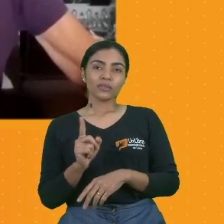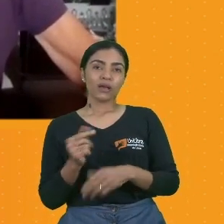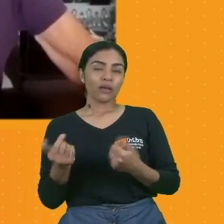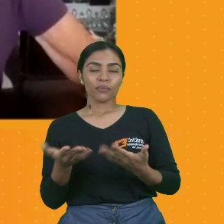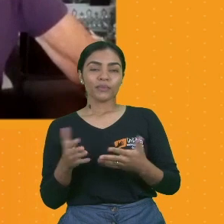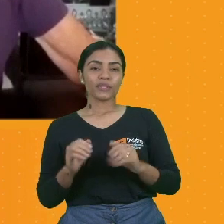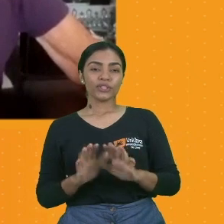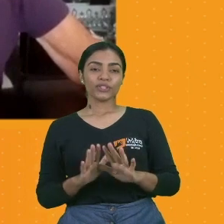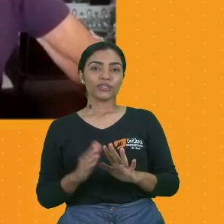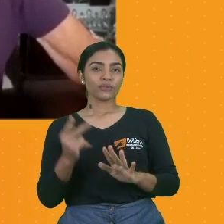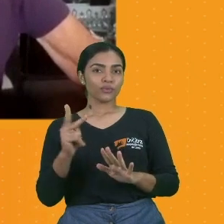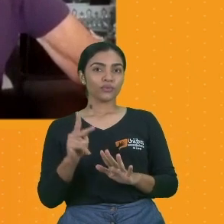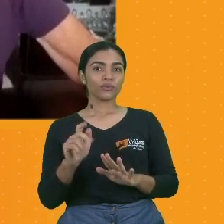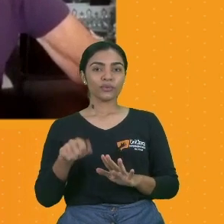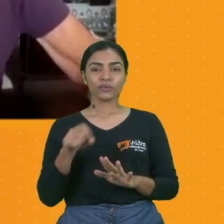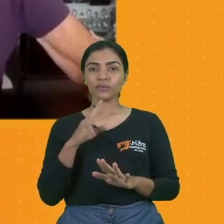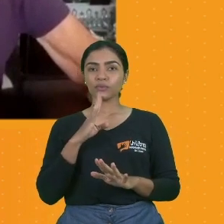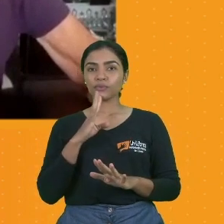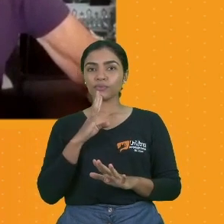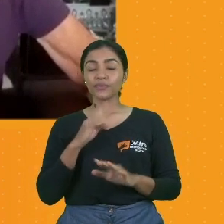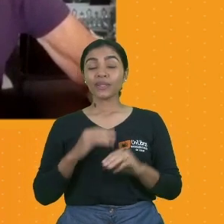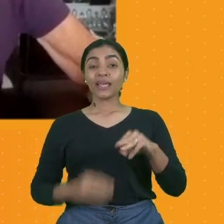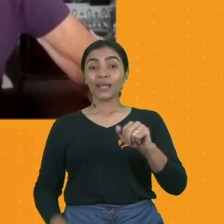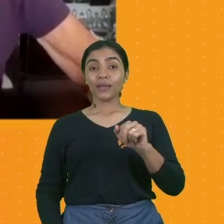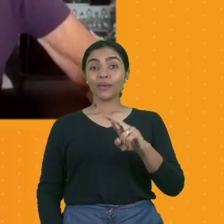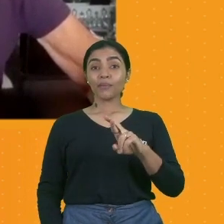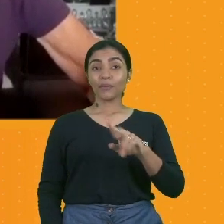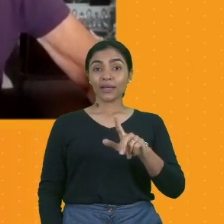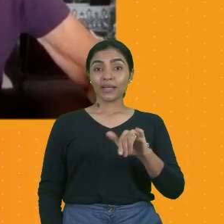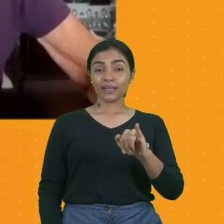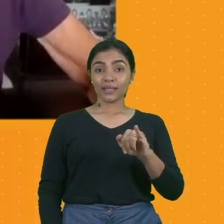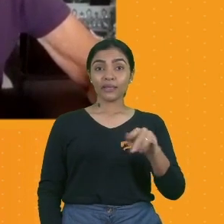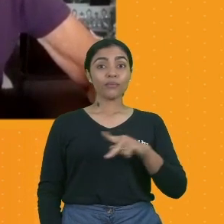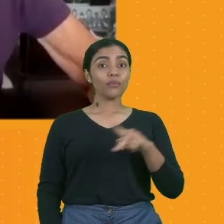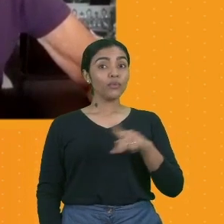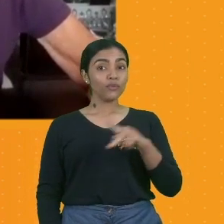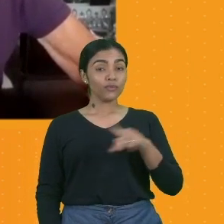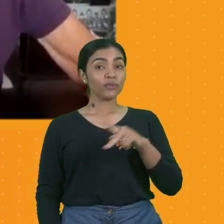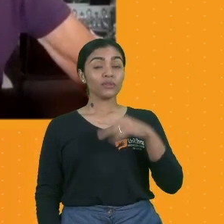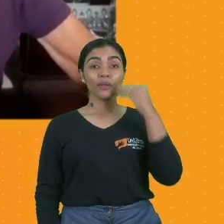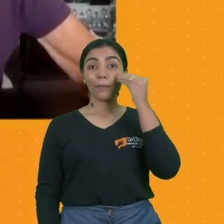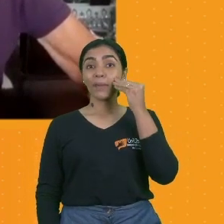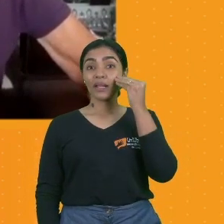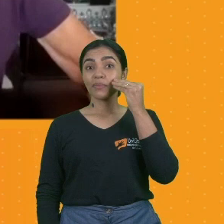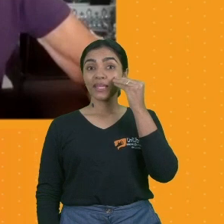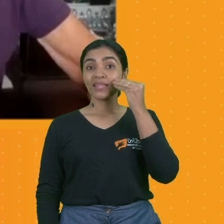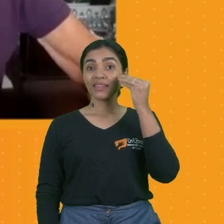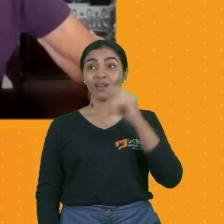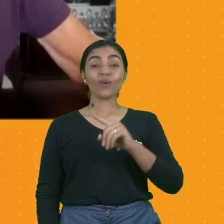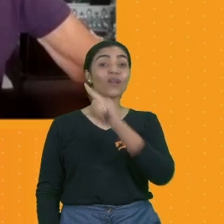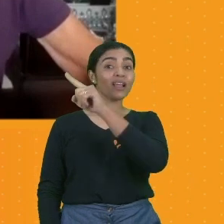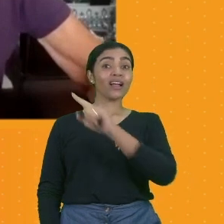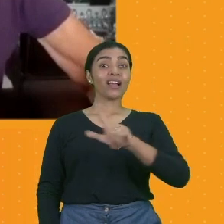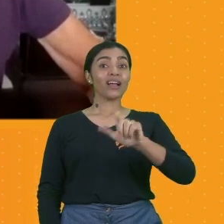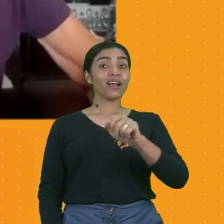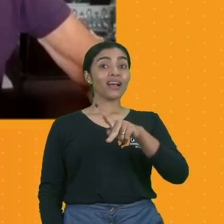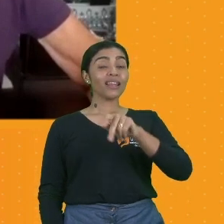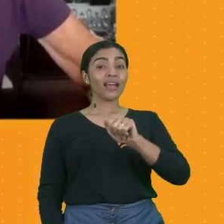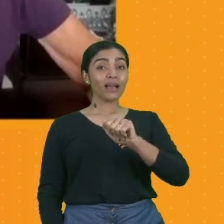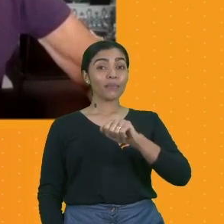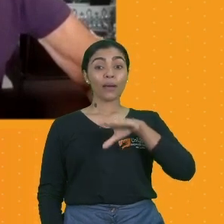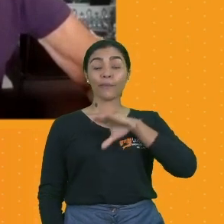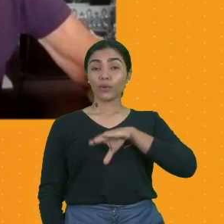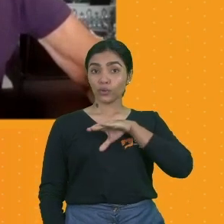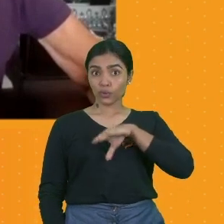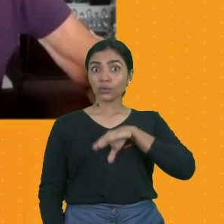né porque a Marli foi professora é do experimental da Lapa em português e